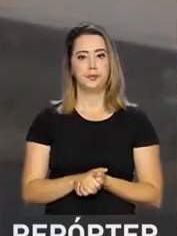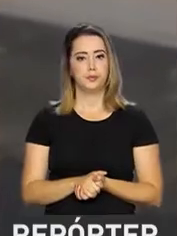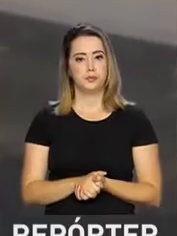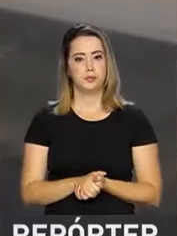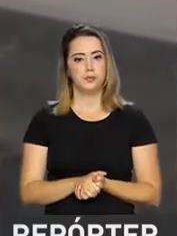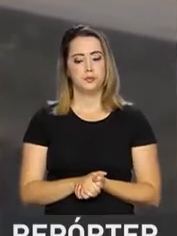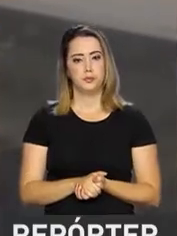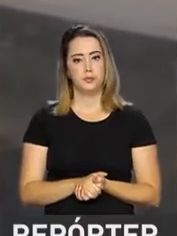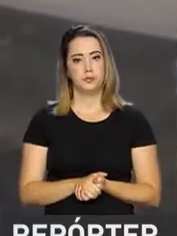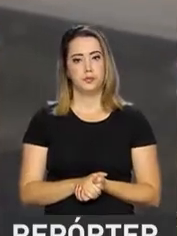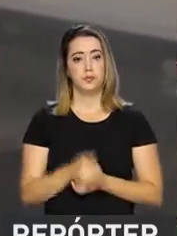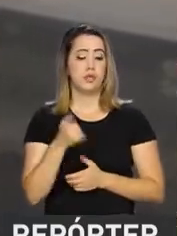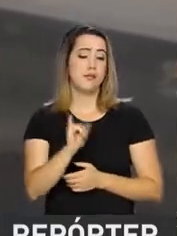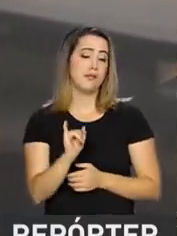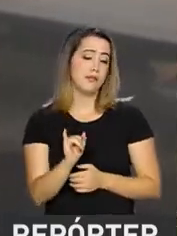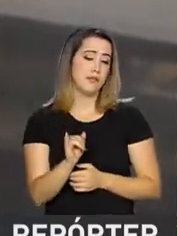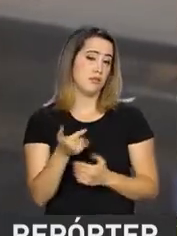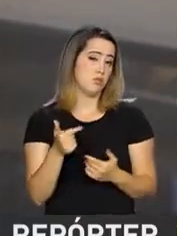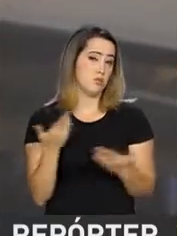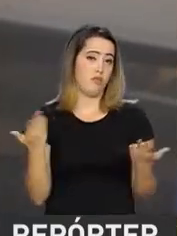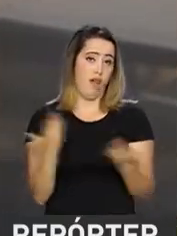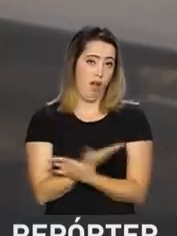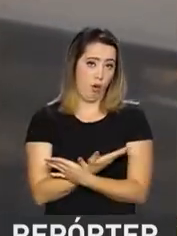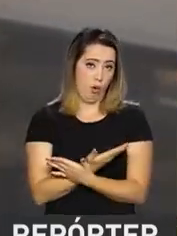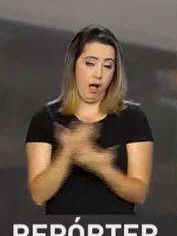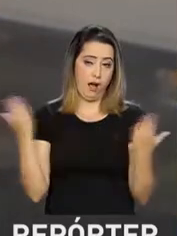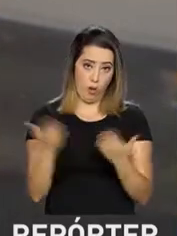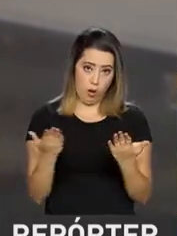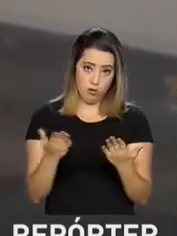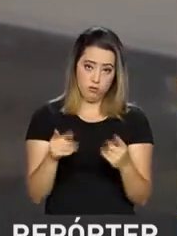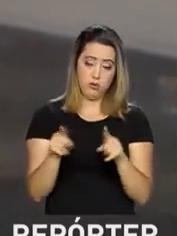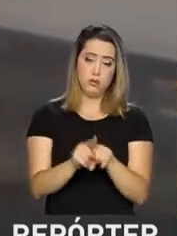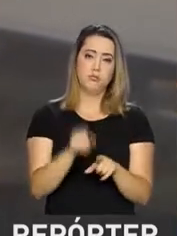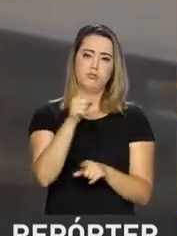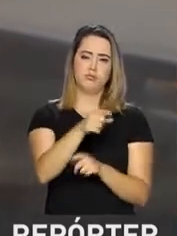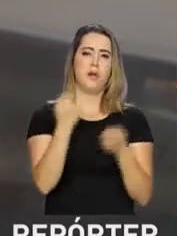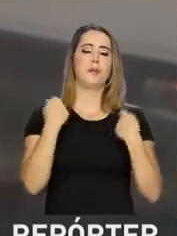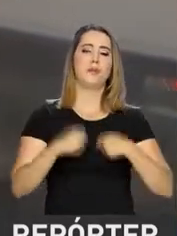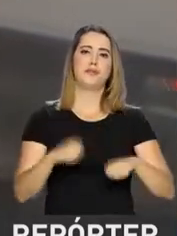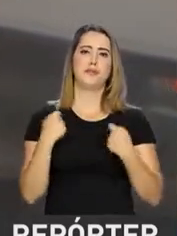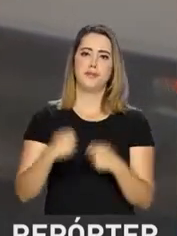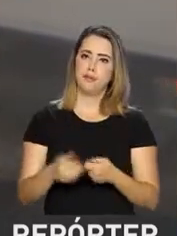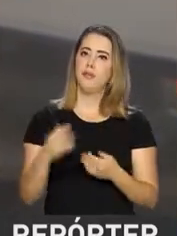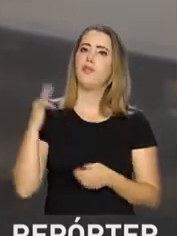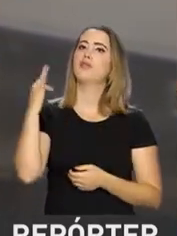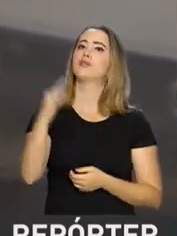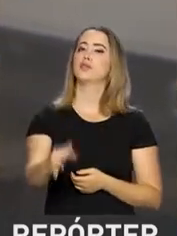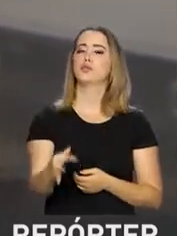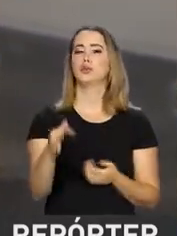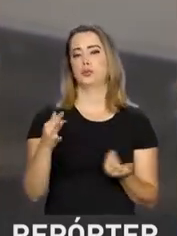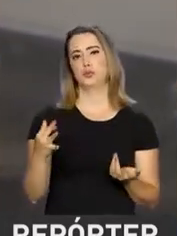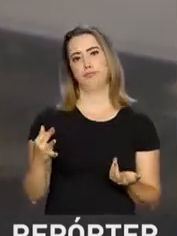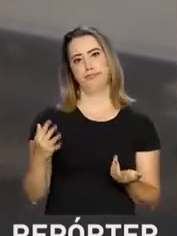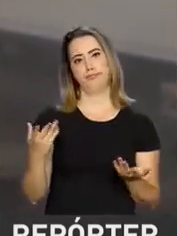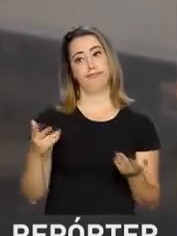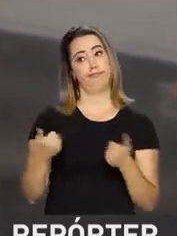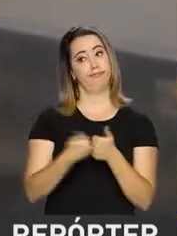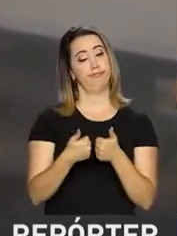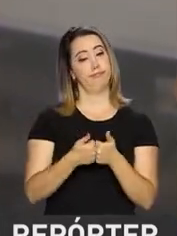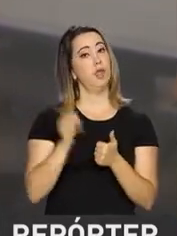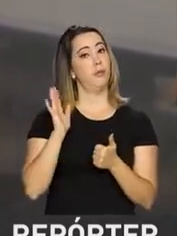se ela não for feita agora ela deverá terá que ser feita no futuro